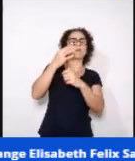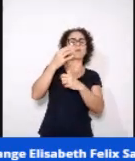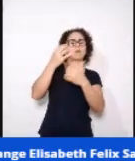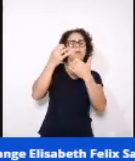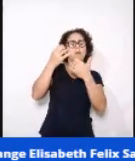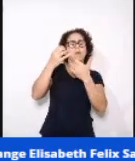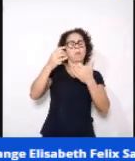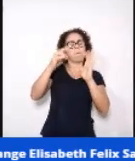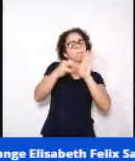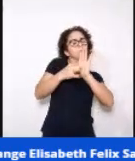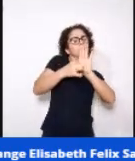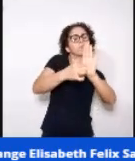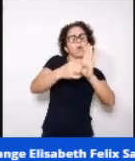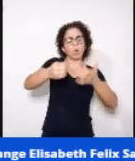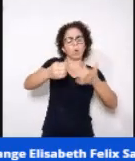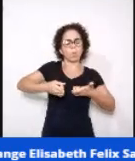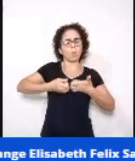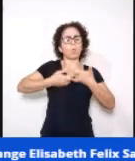elas. Próximo.